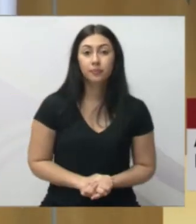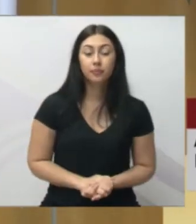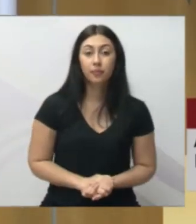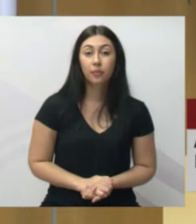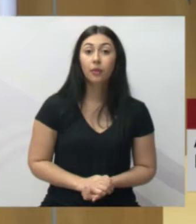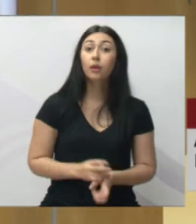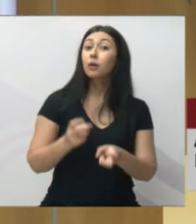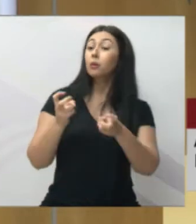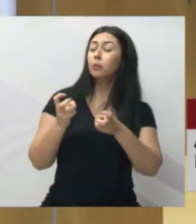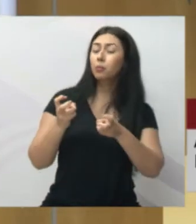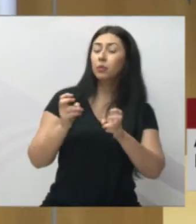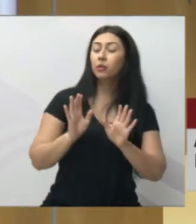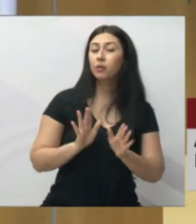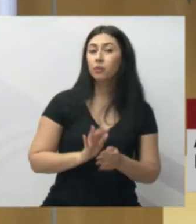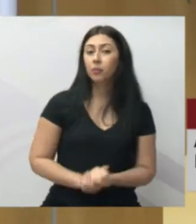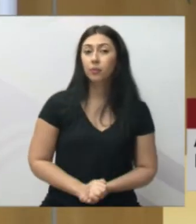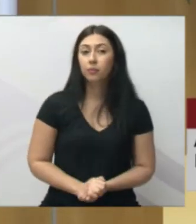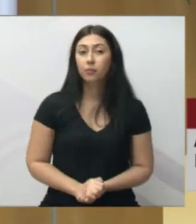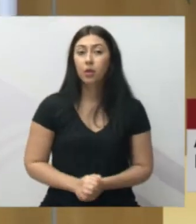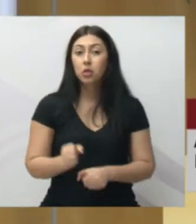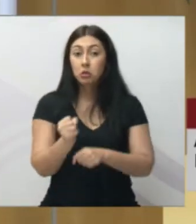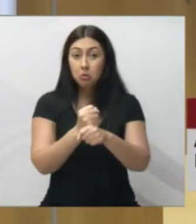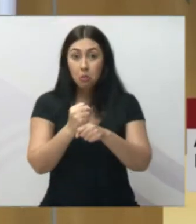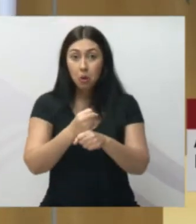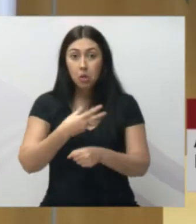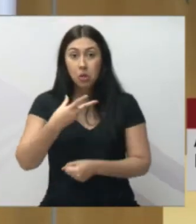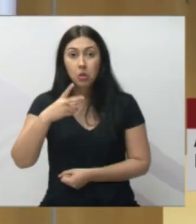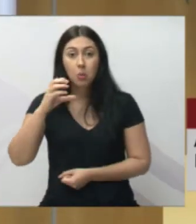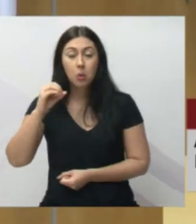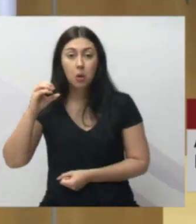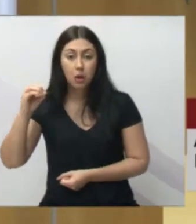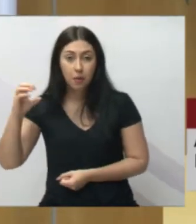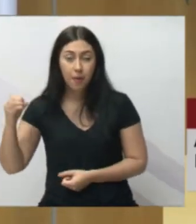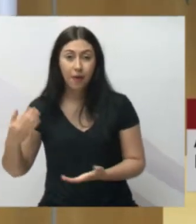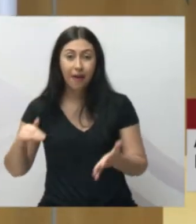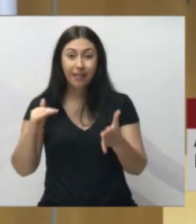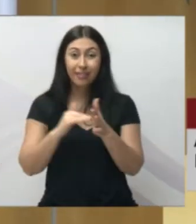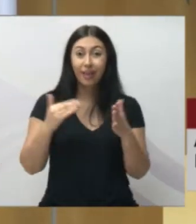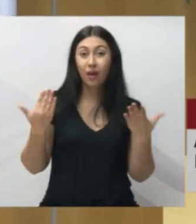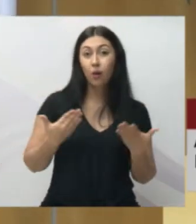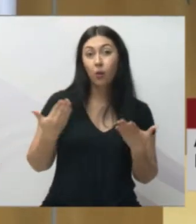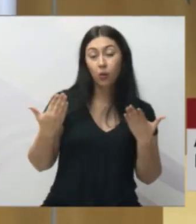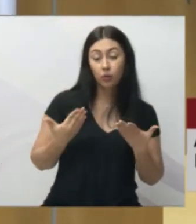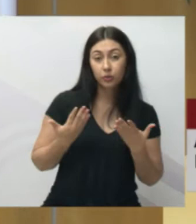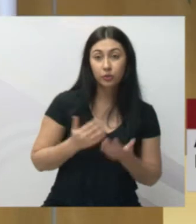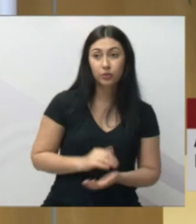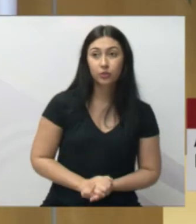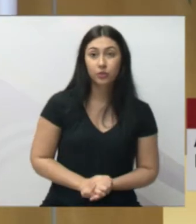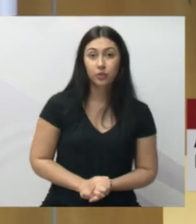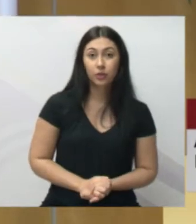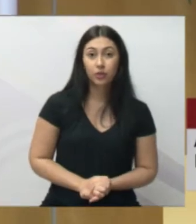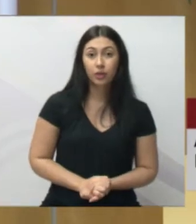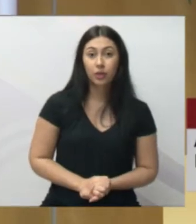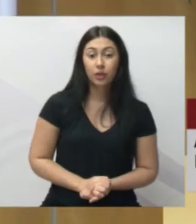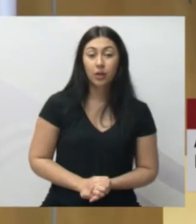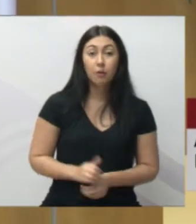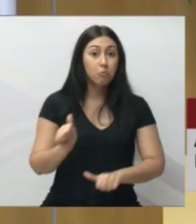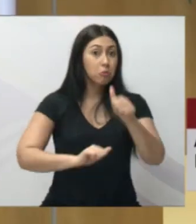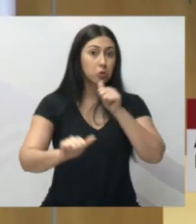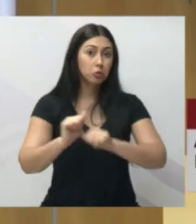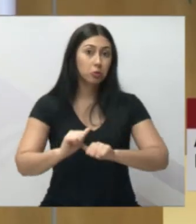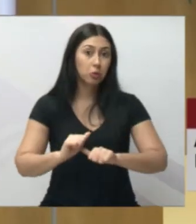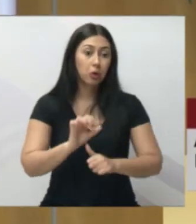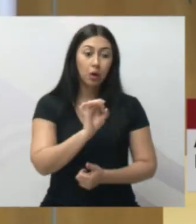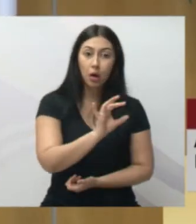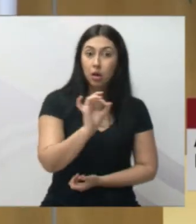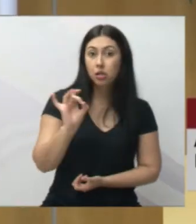percebam vocês que de 2000 até hoje, são 4 assessores.